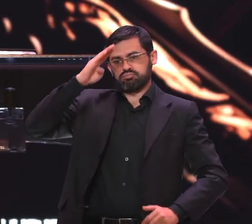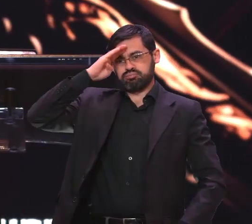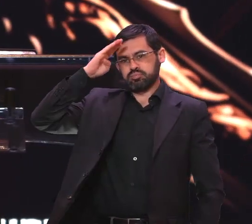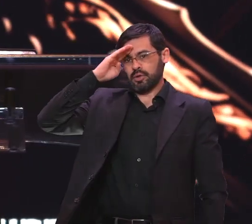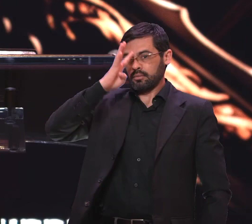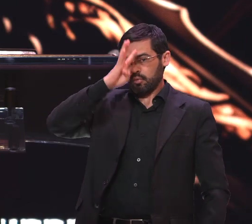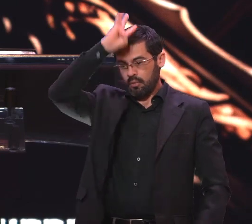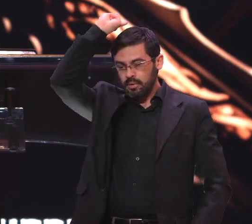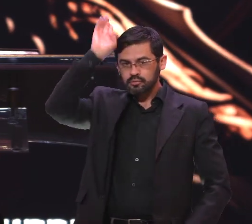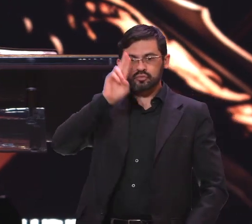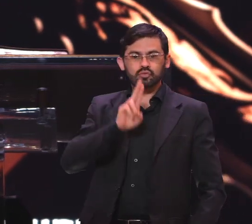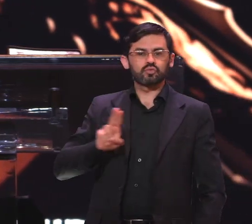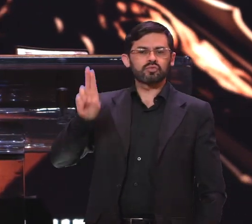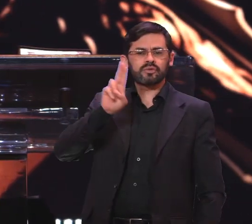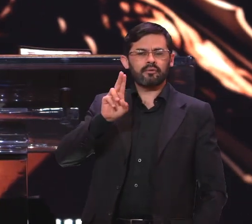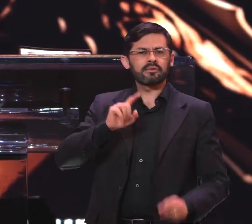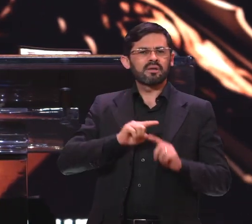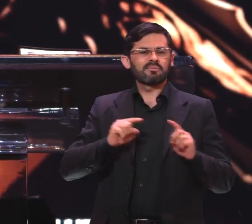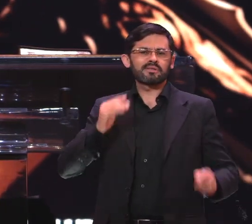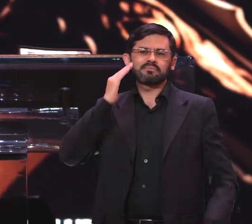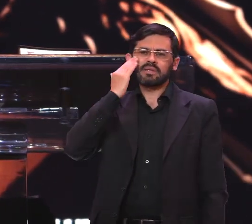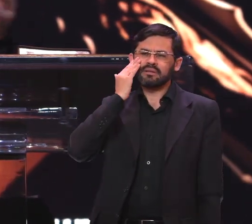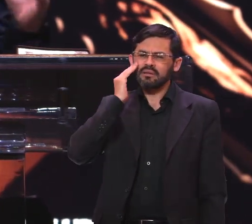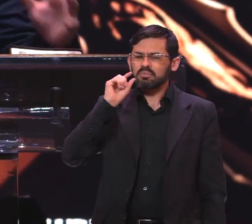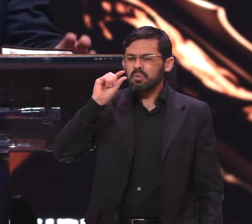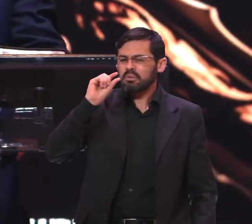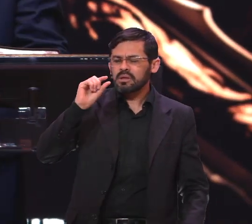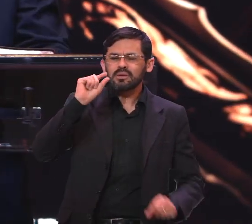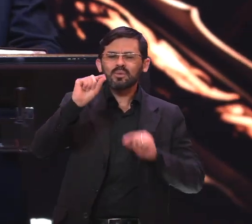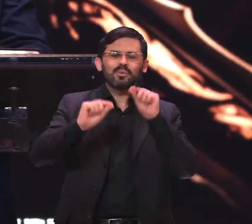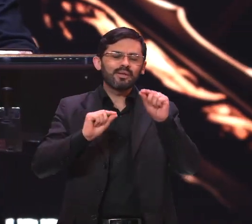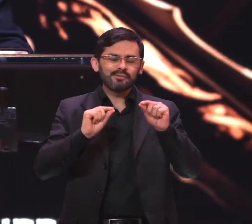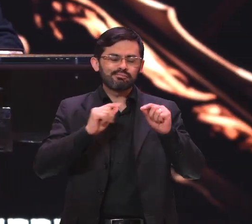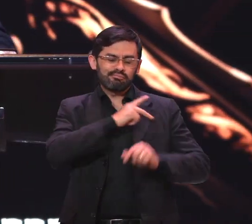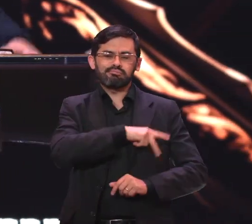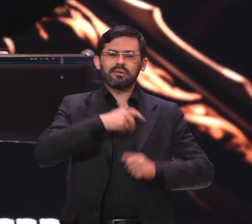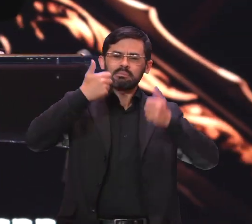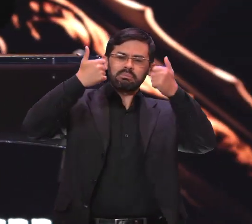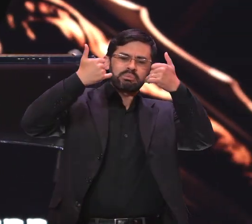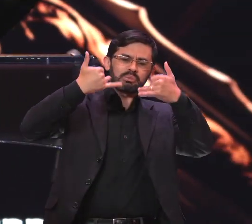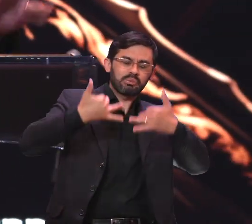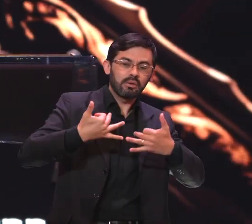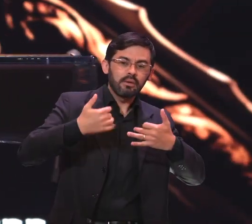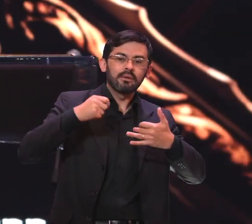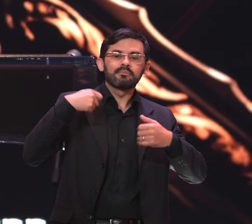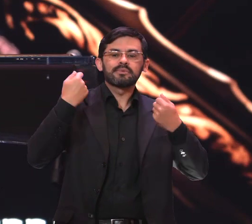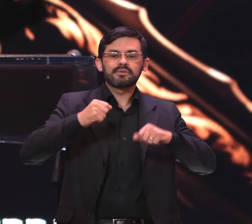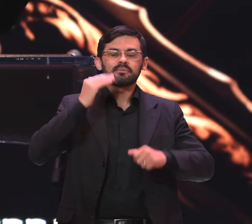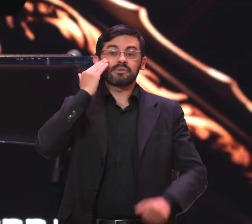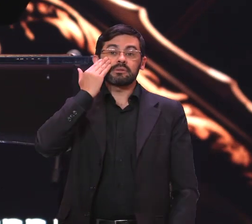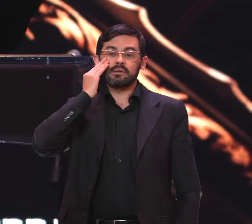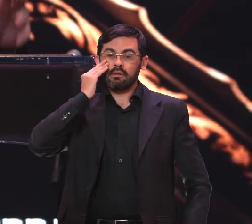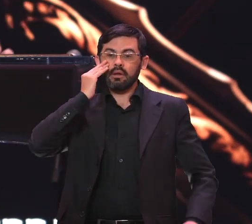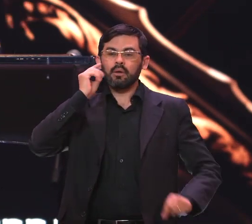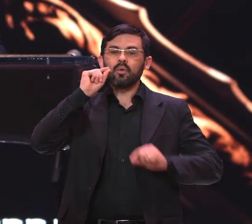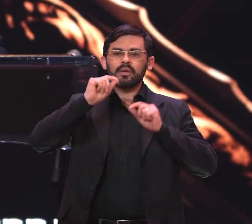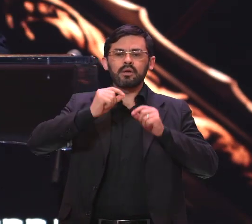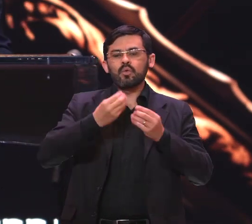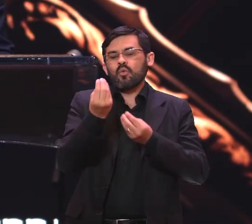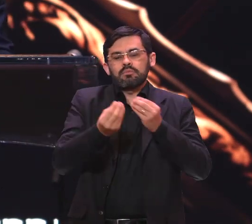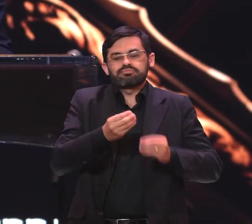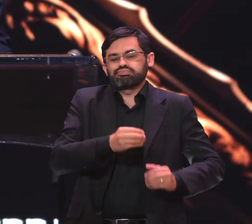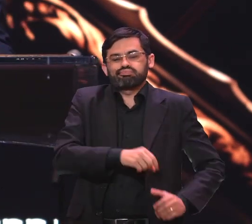romanos. Mas para a gente entender um pouquinho do que ele está falando, precisamos entender um pouco das